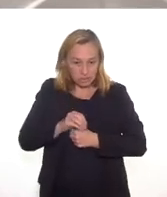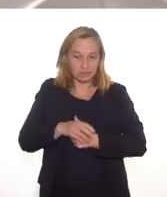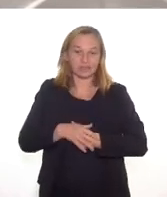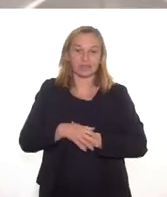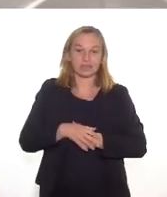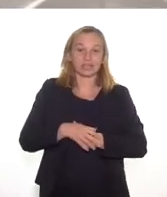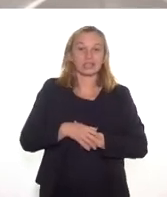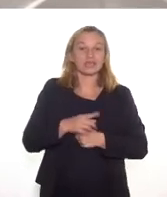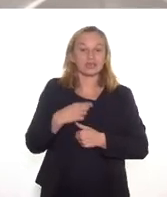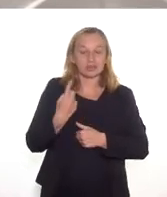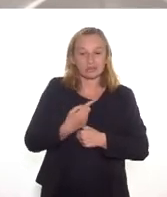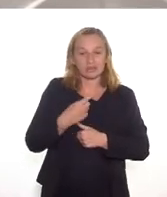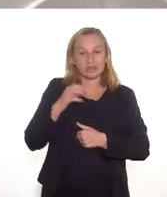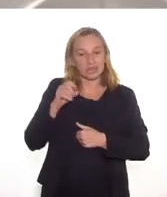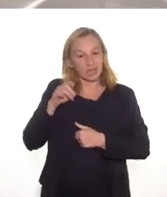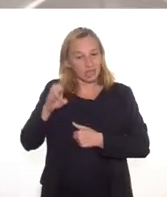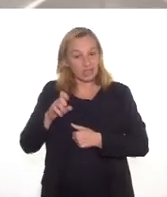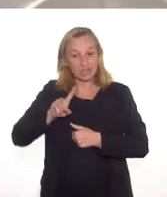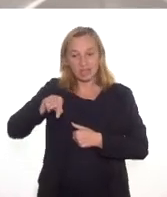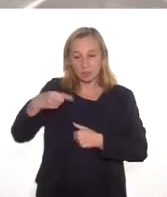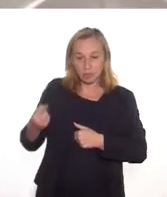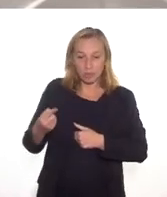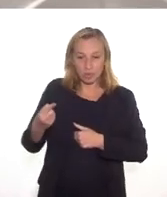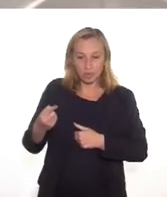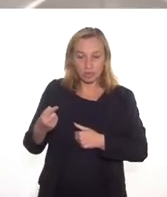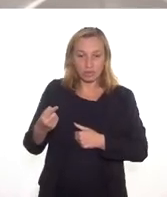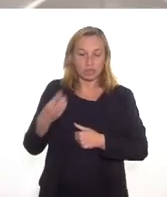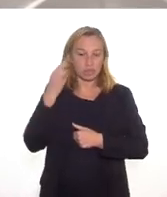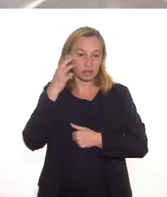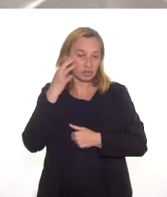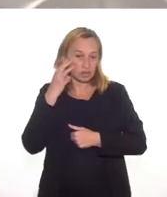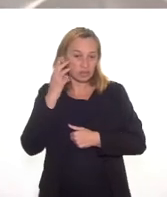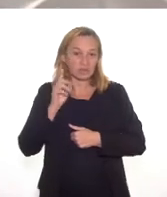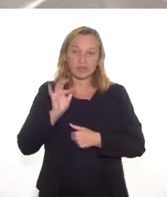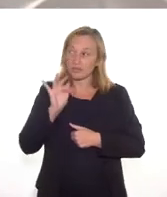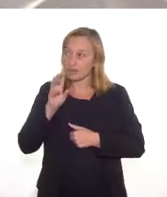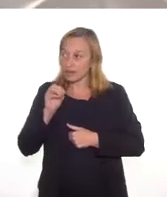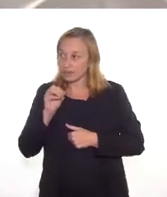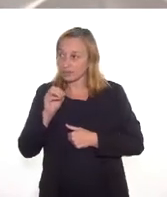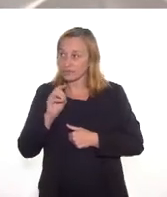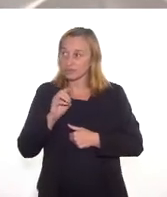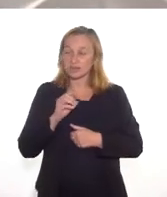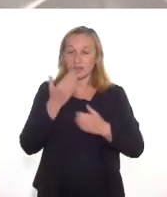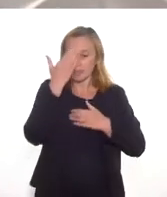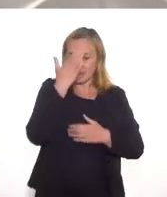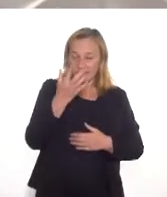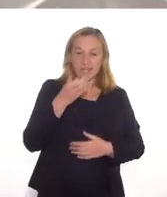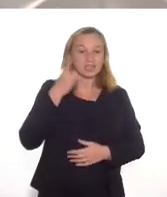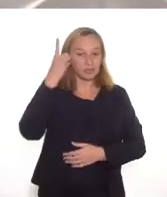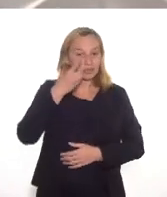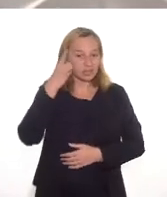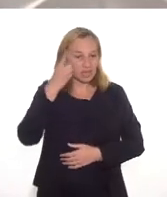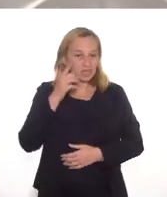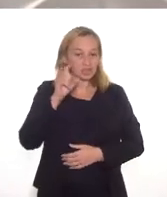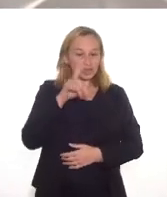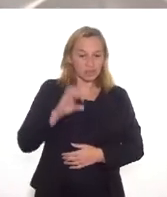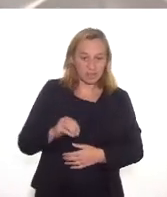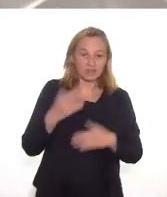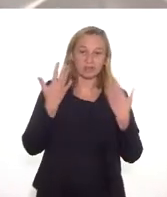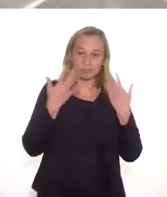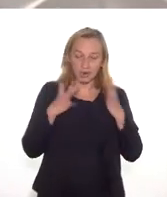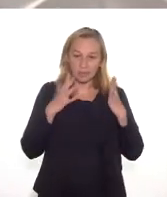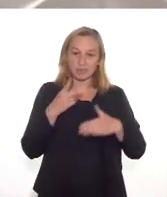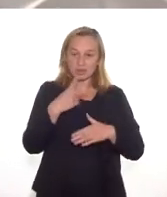Lins, nosso decano, em seguida do deputado Valdec, deputado Flávio Serafini. Obrigada, deputado Dionísio Lins, parabéns pelo